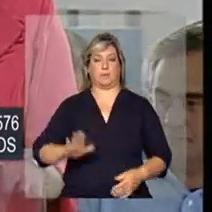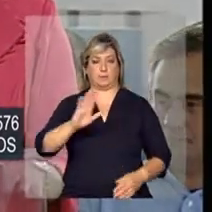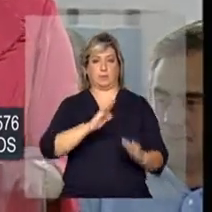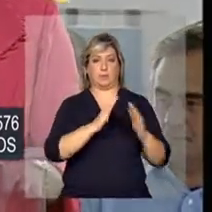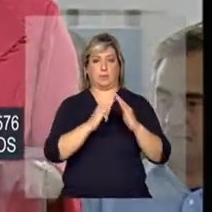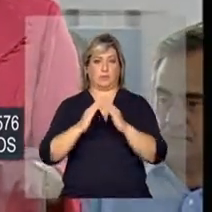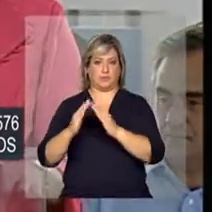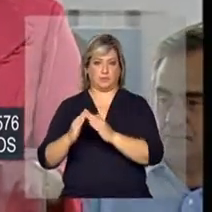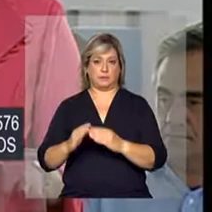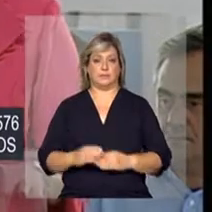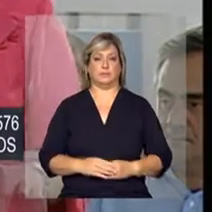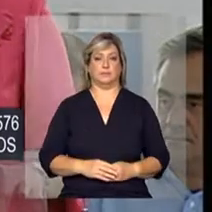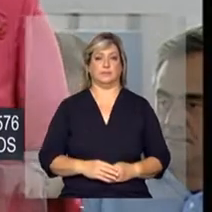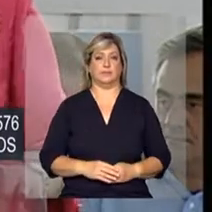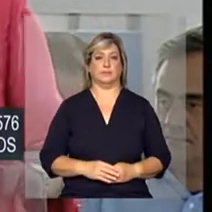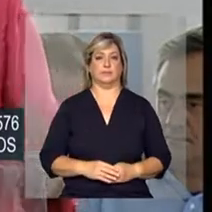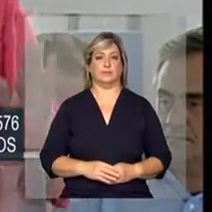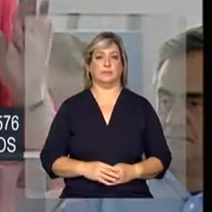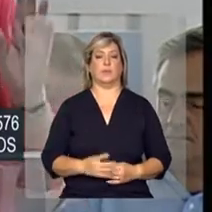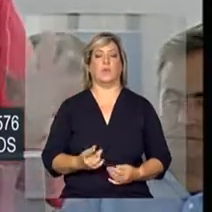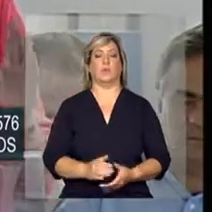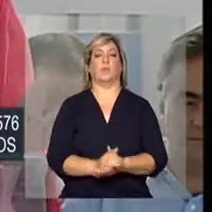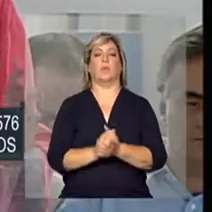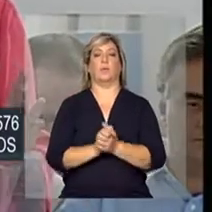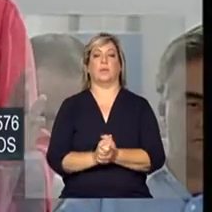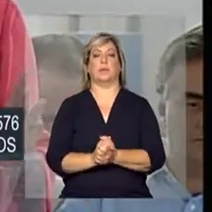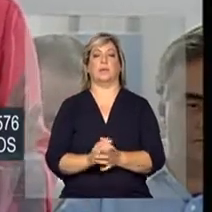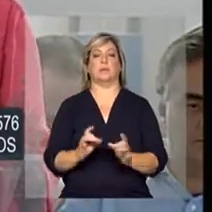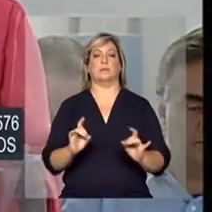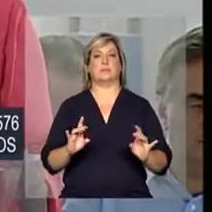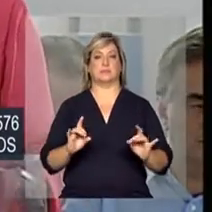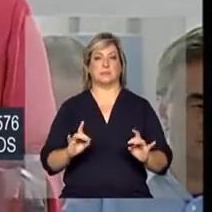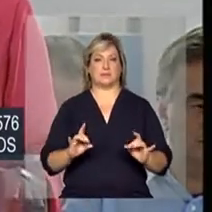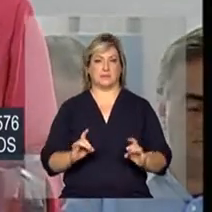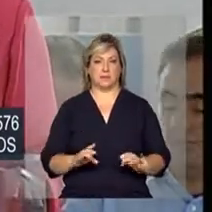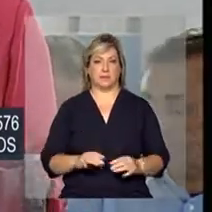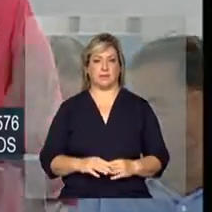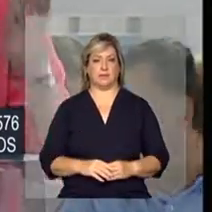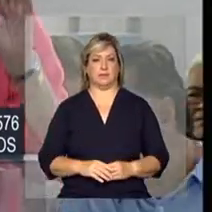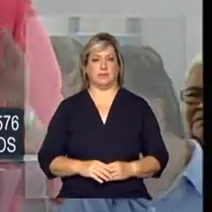Moradia. Um cumprimento especial